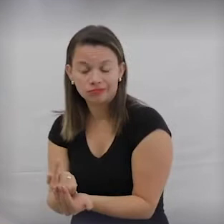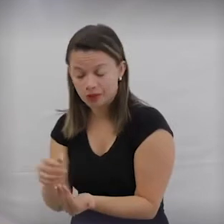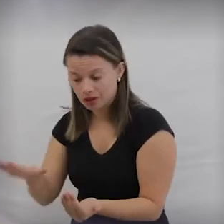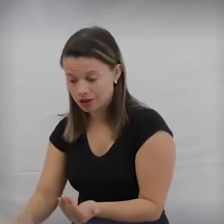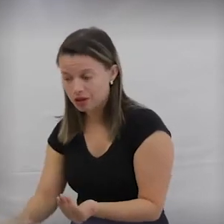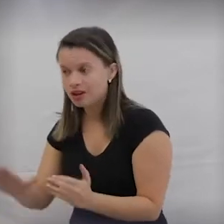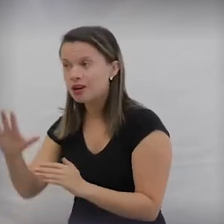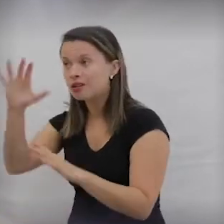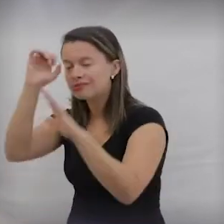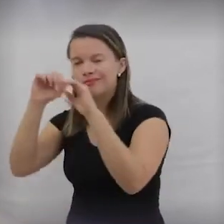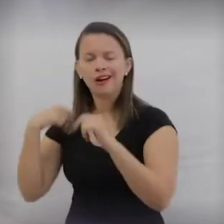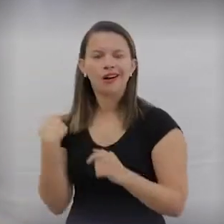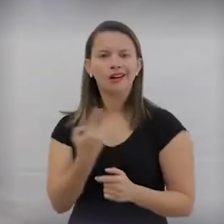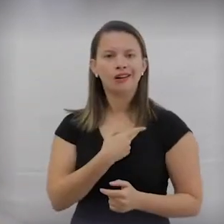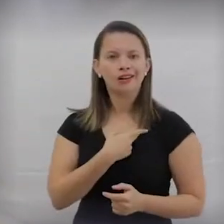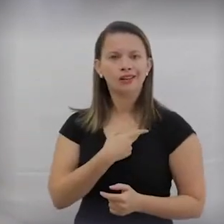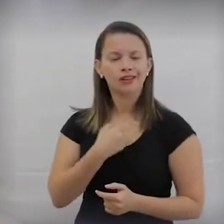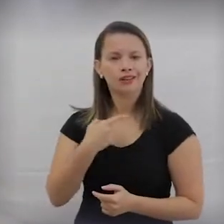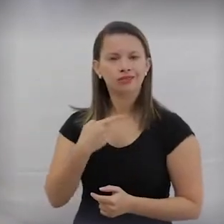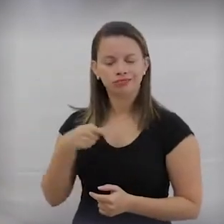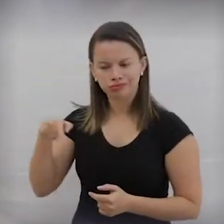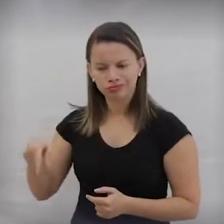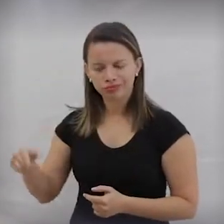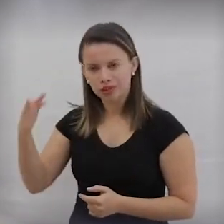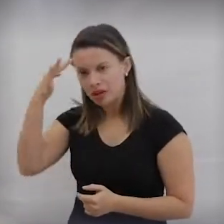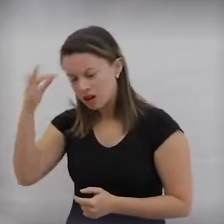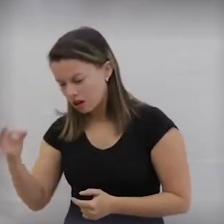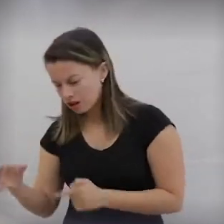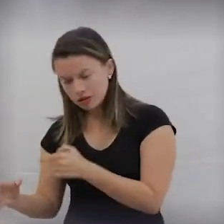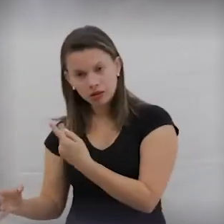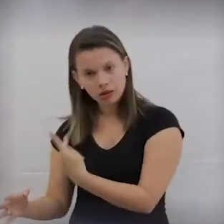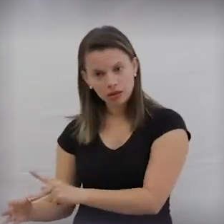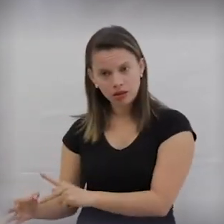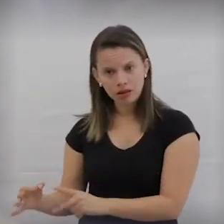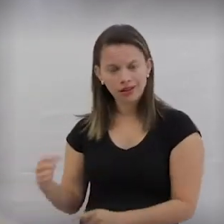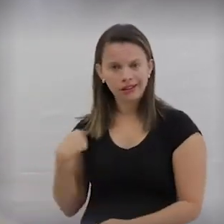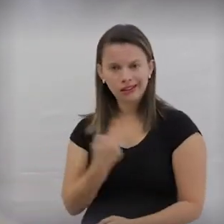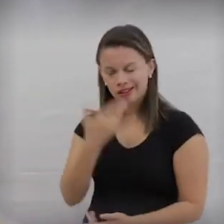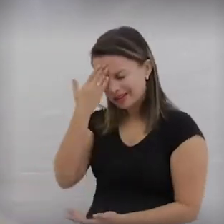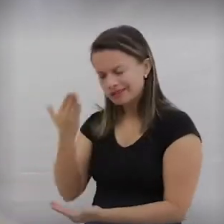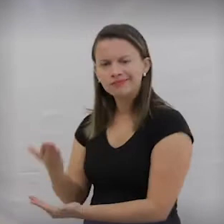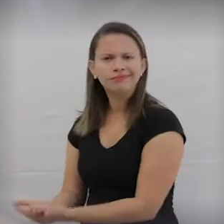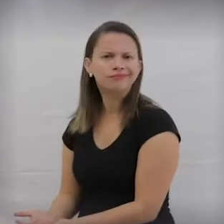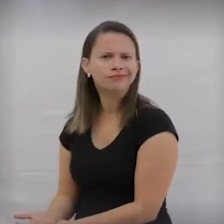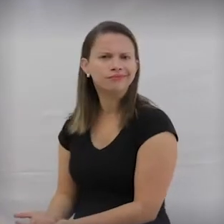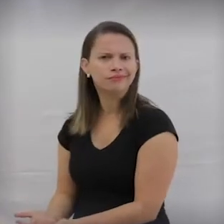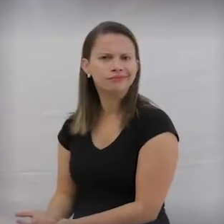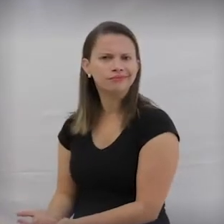gente subestimar a forma de compreensão da criança, a gente